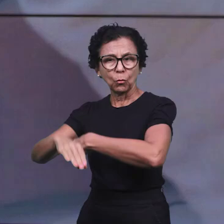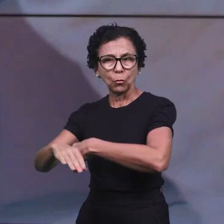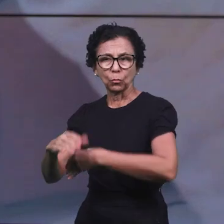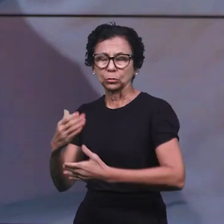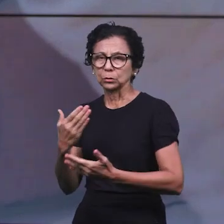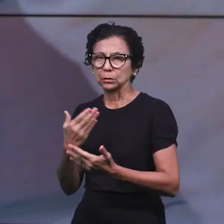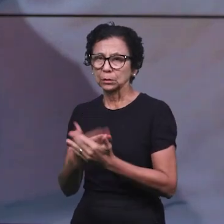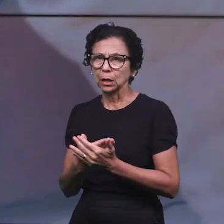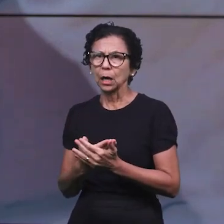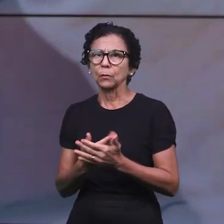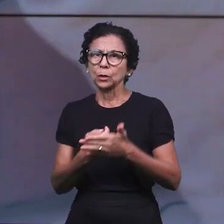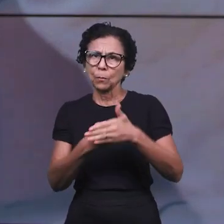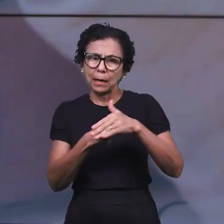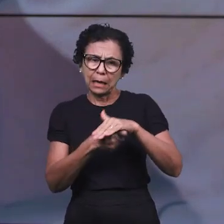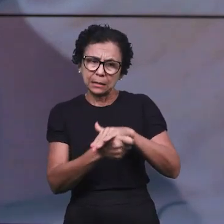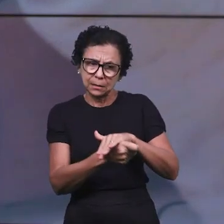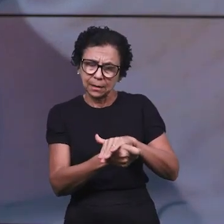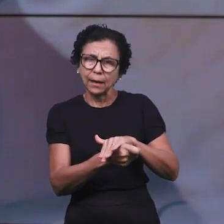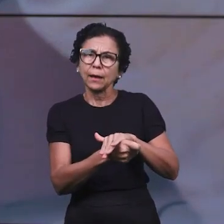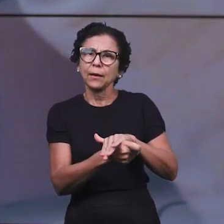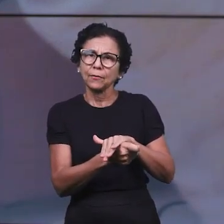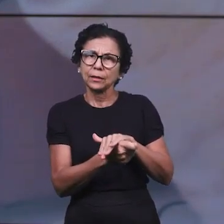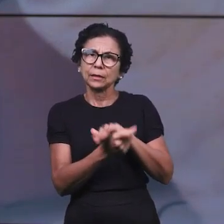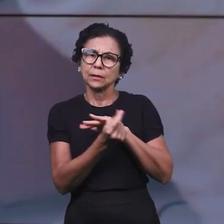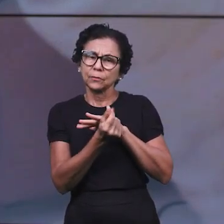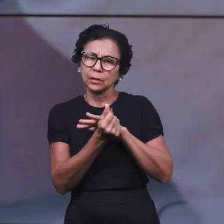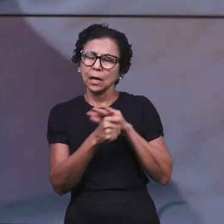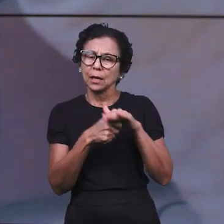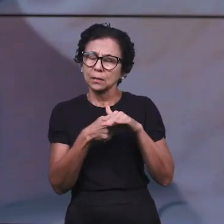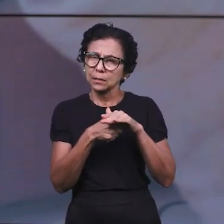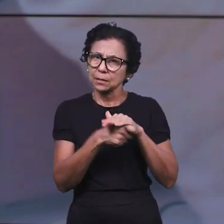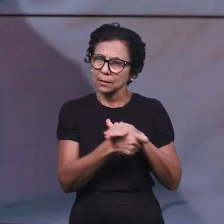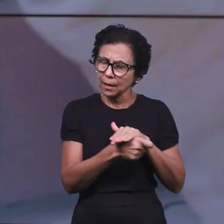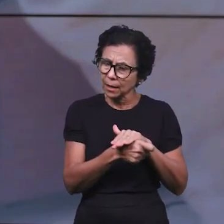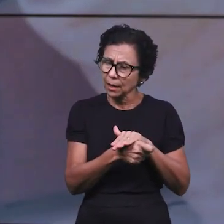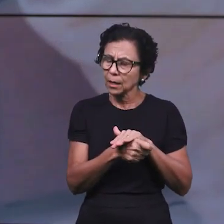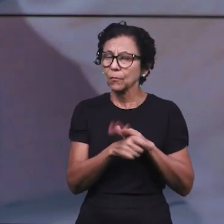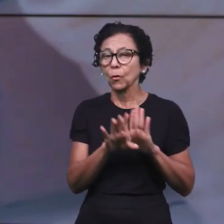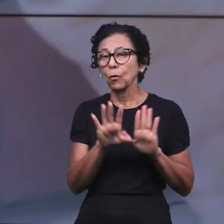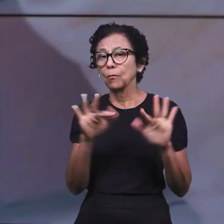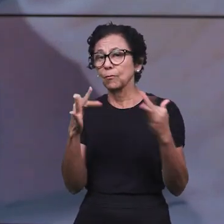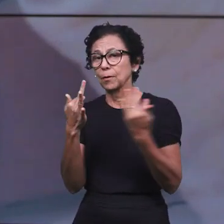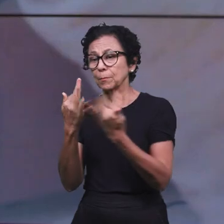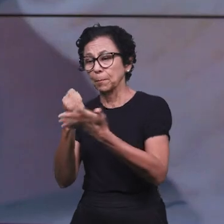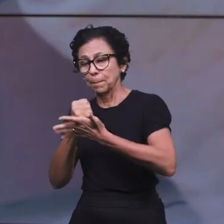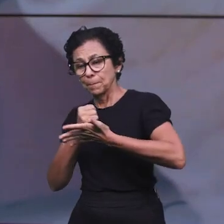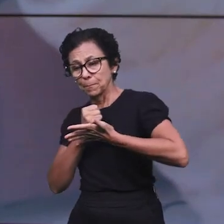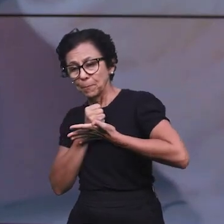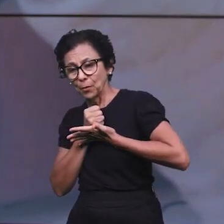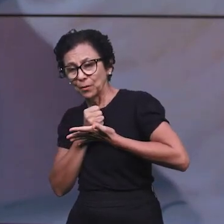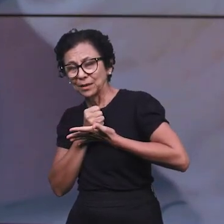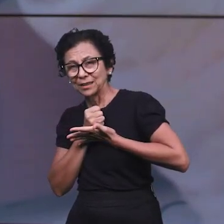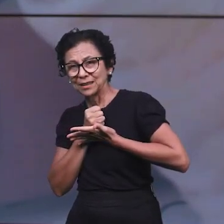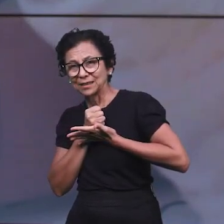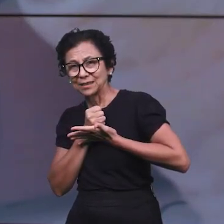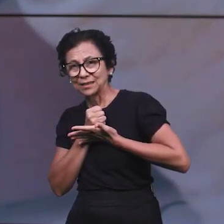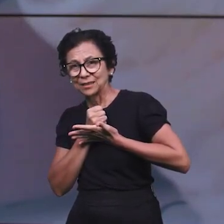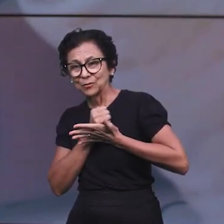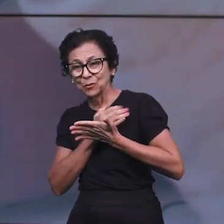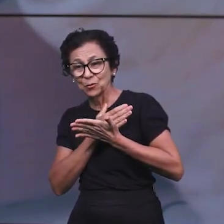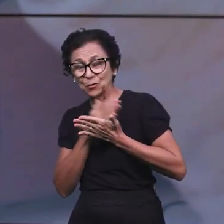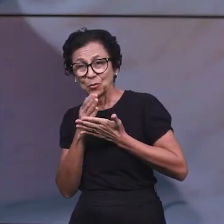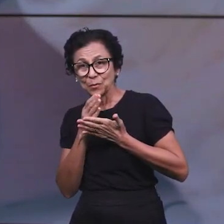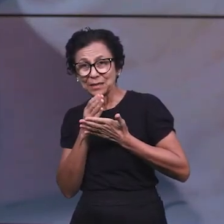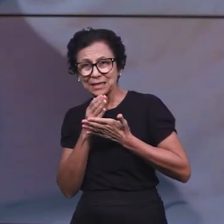financeira ali, ou às vezes tem um familiar, ó, que dá o suporte. E ele, assim, ó, no afã ali de começar os estudos, ele